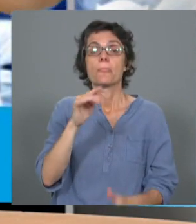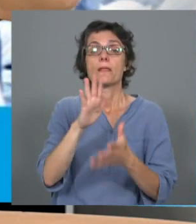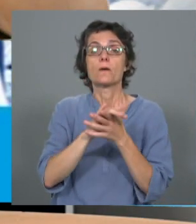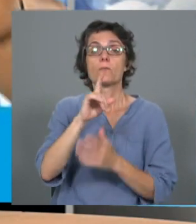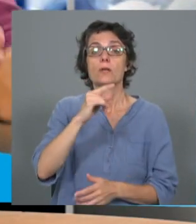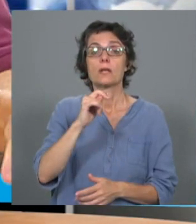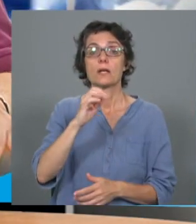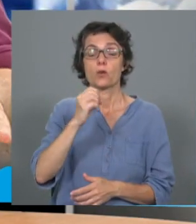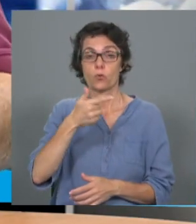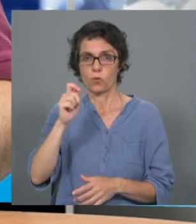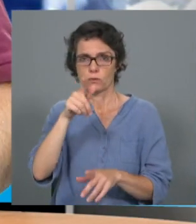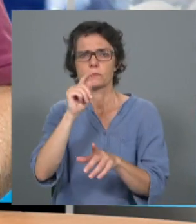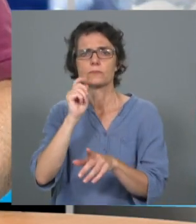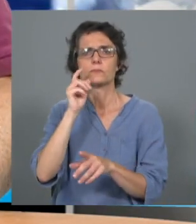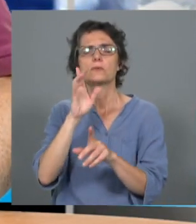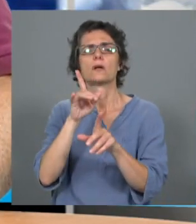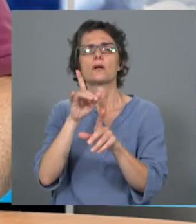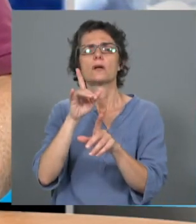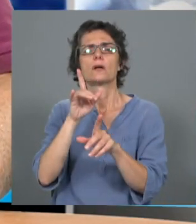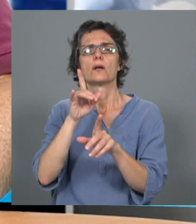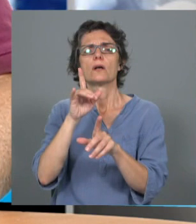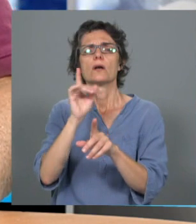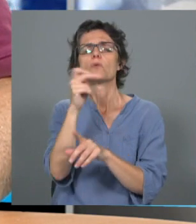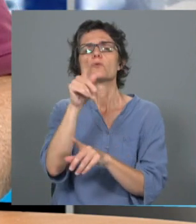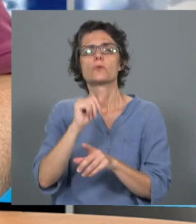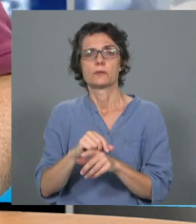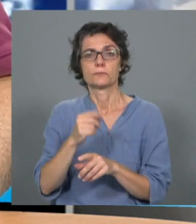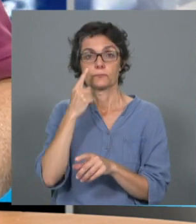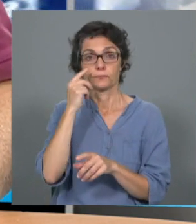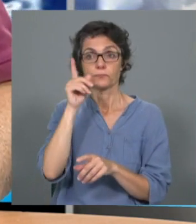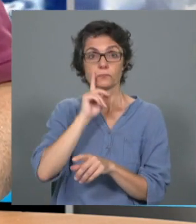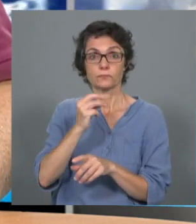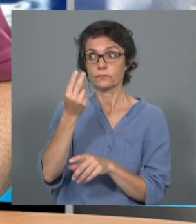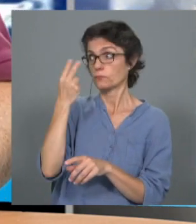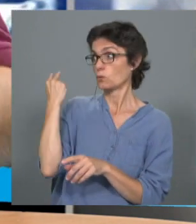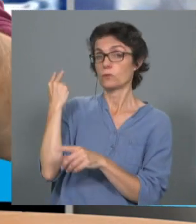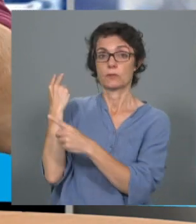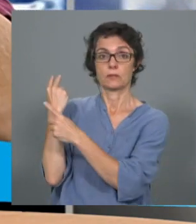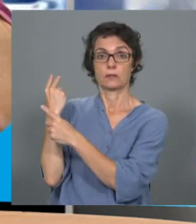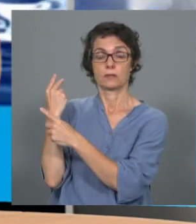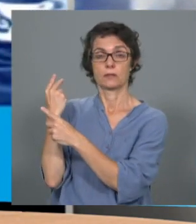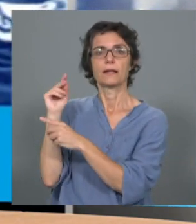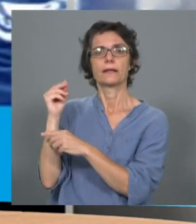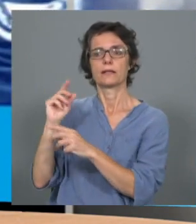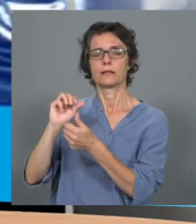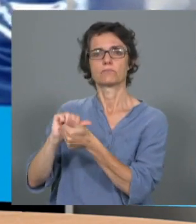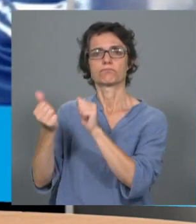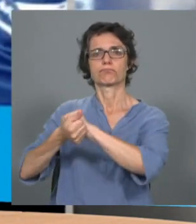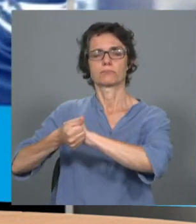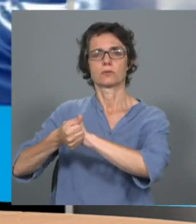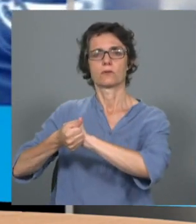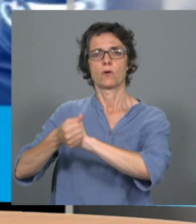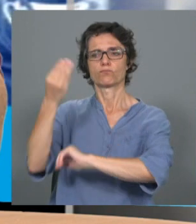separaram, enfim, a mulher de Lot olhou para trás, ao olhar para trás ficou numa estátua de sal. Quer dizer, é sempre a mesma